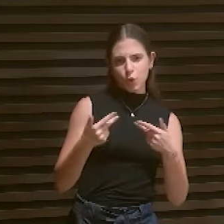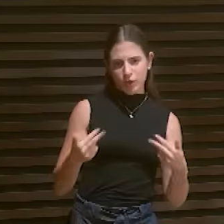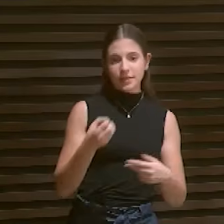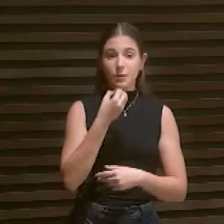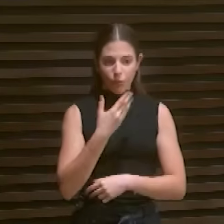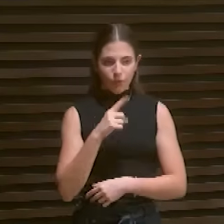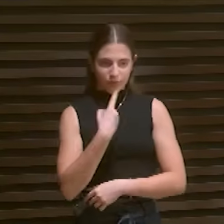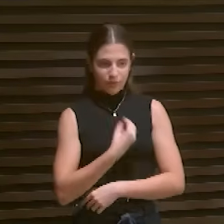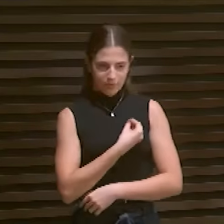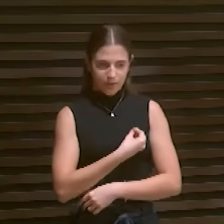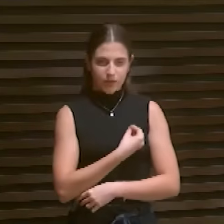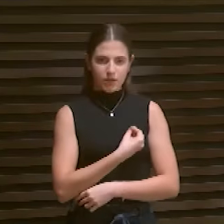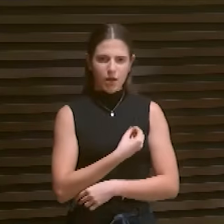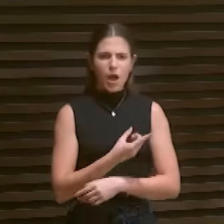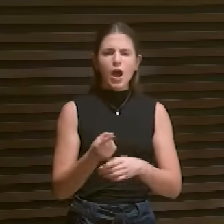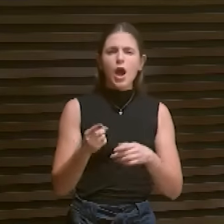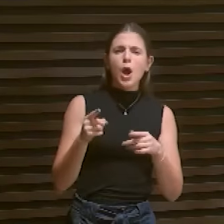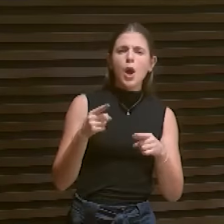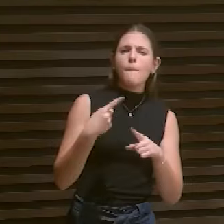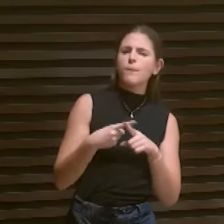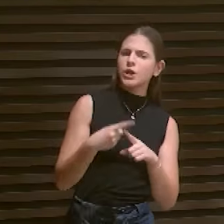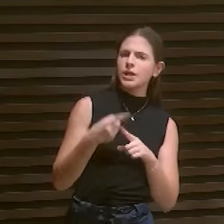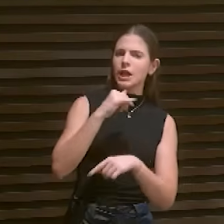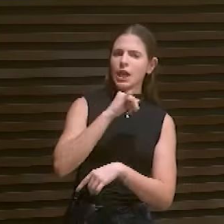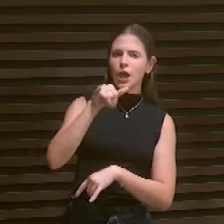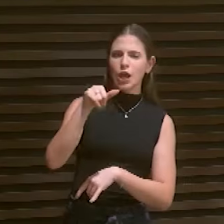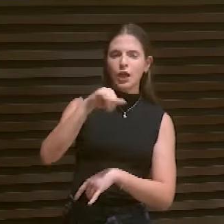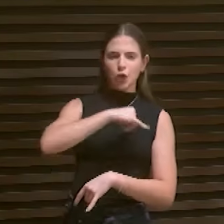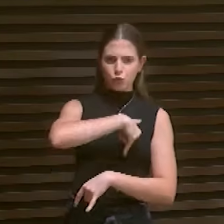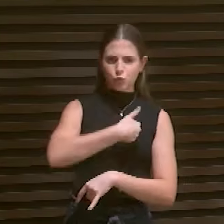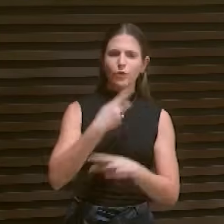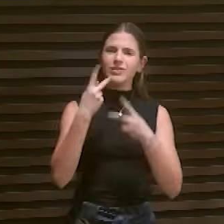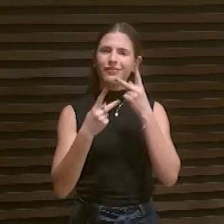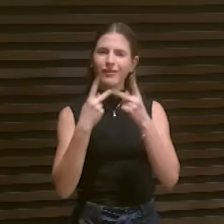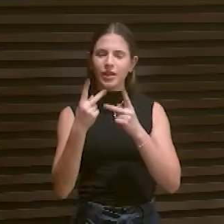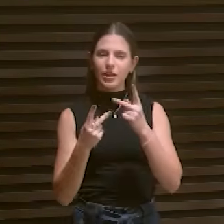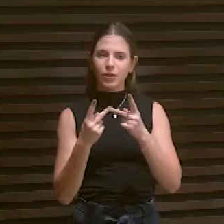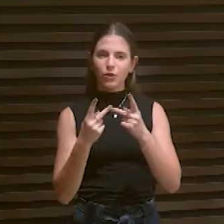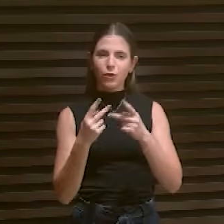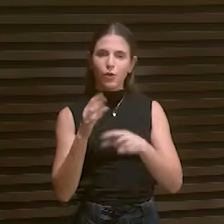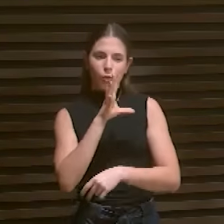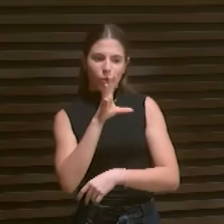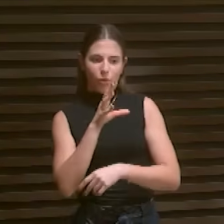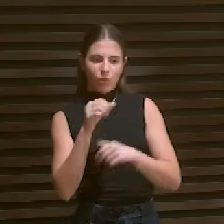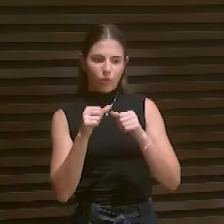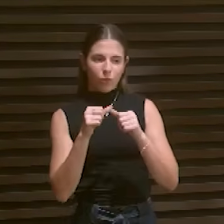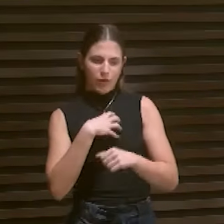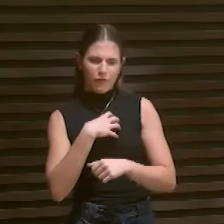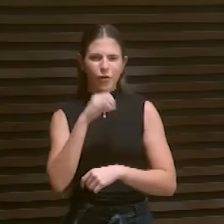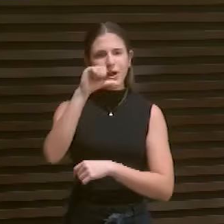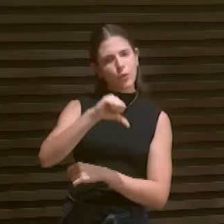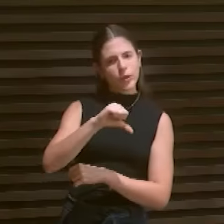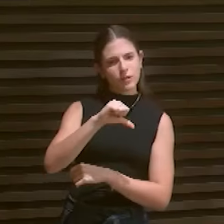que será que João está mencionando de forma negativa isso aqui? Eu acredito que é